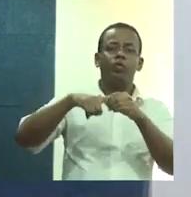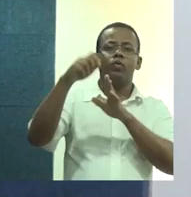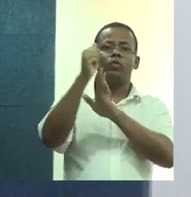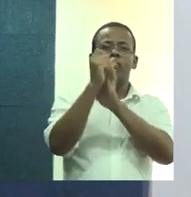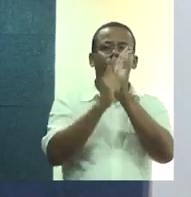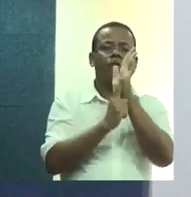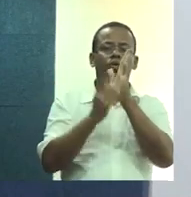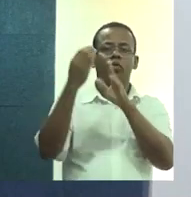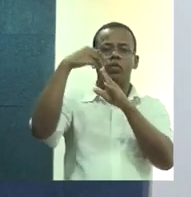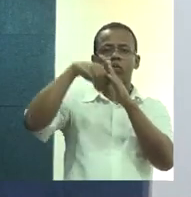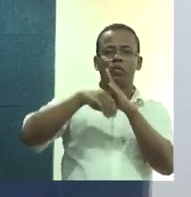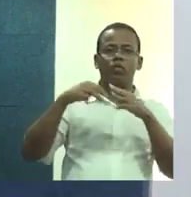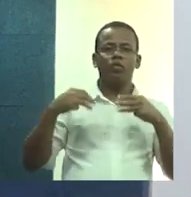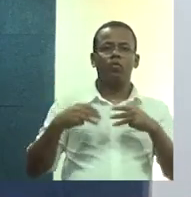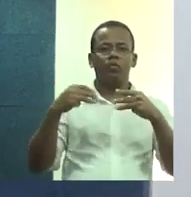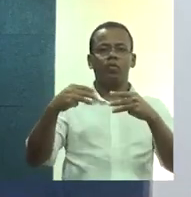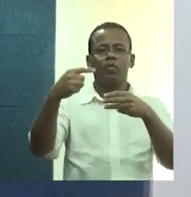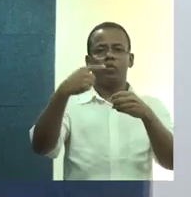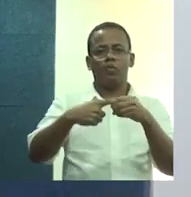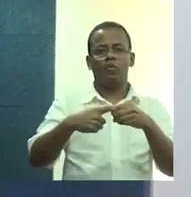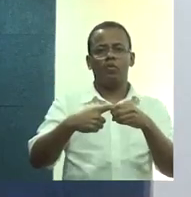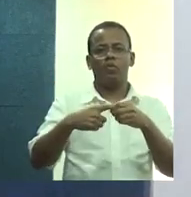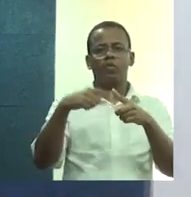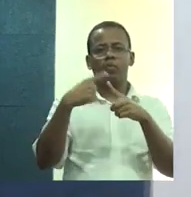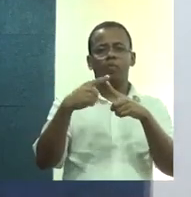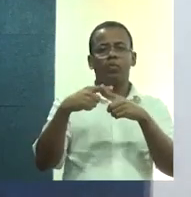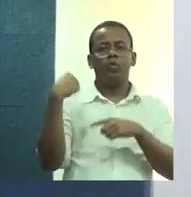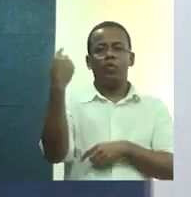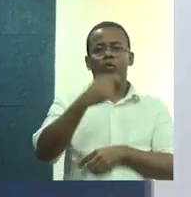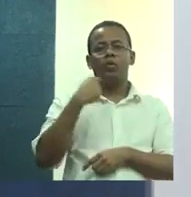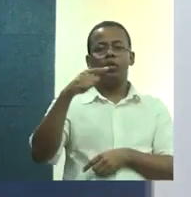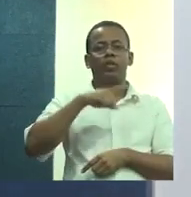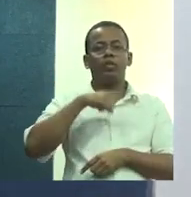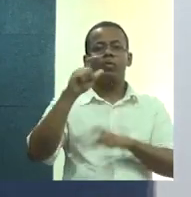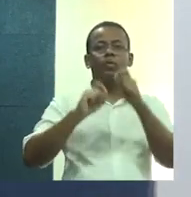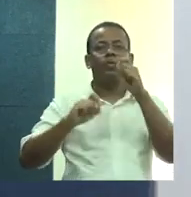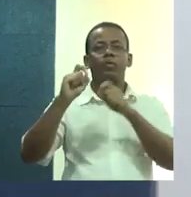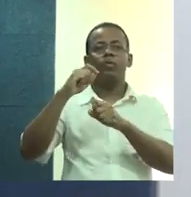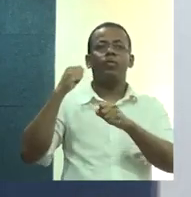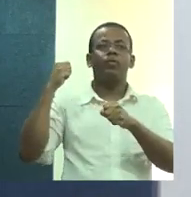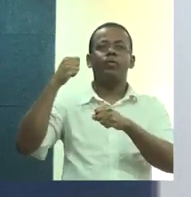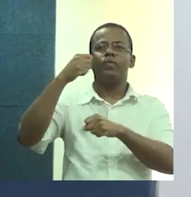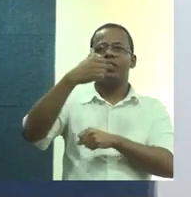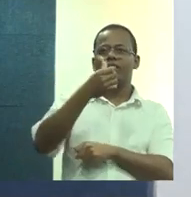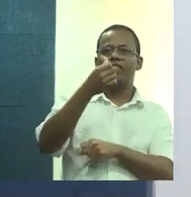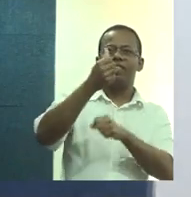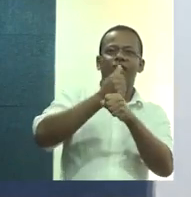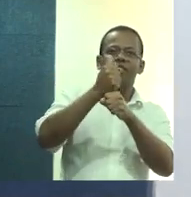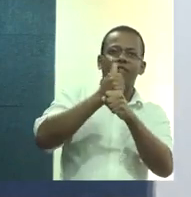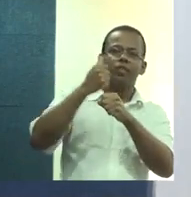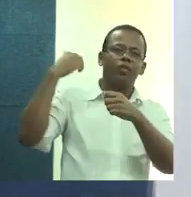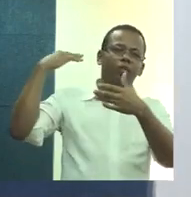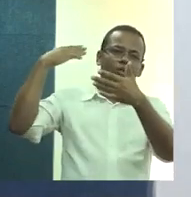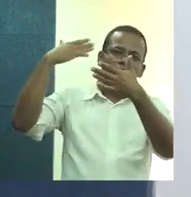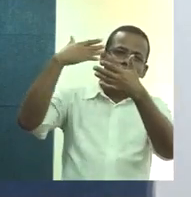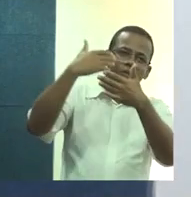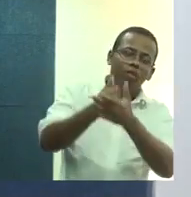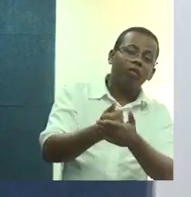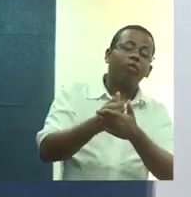dessa agenda dentro do Ministério da cidades porque a gente teve sobretudo ao longo dos últimos seis anos né